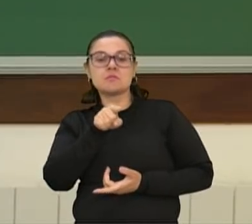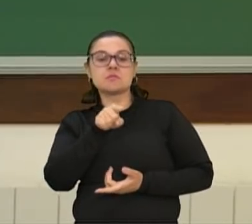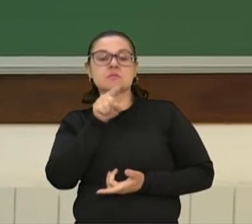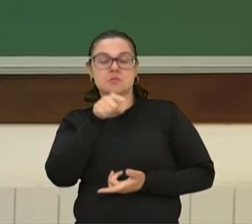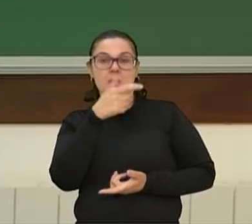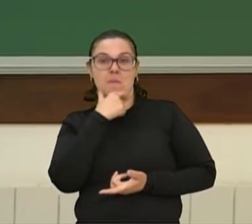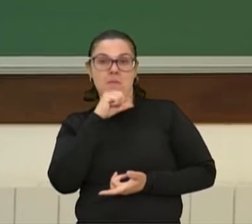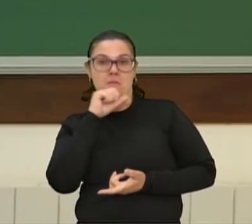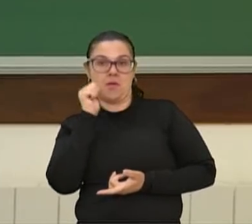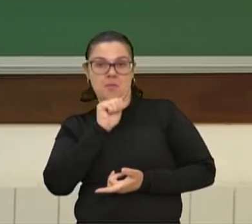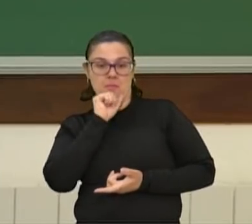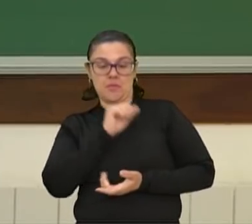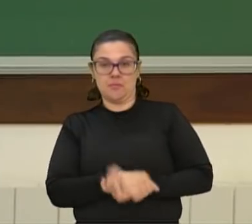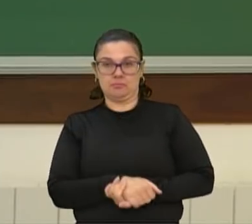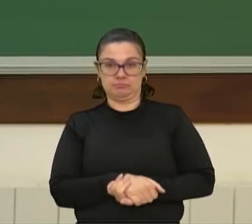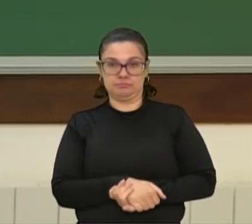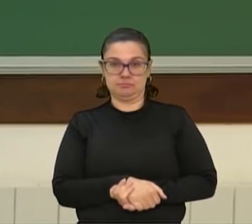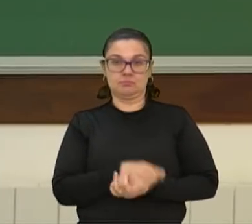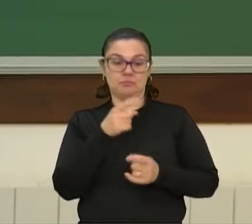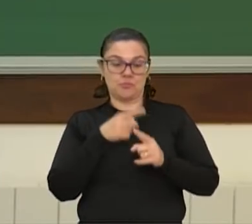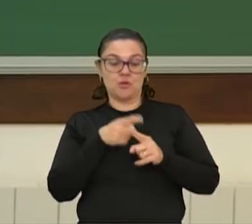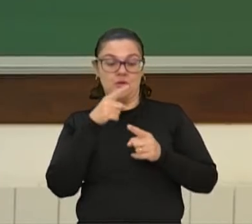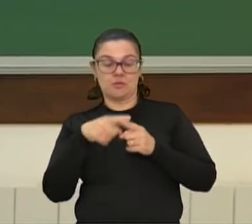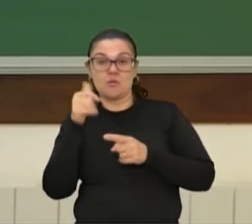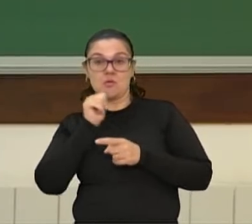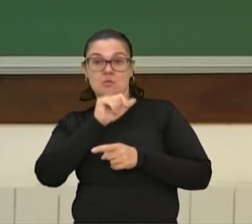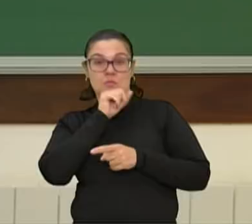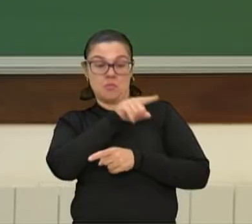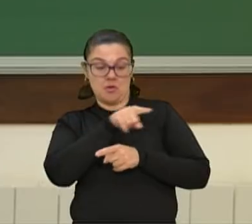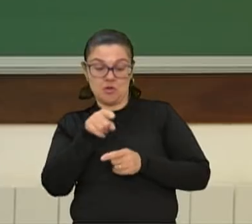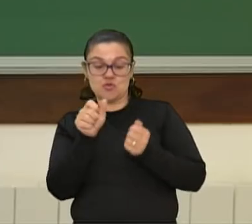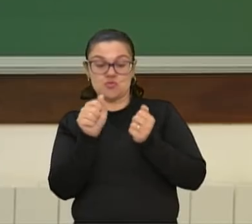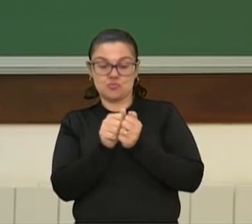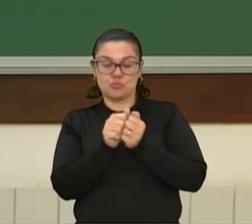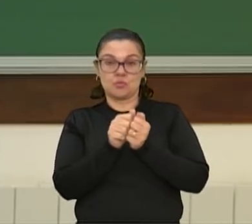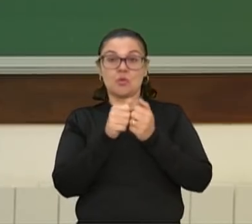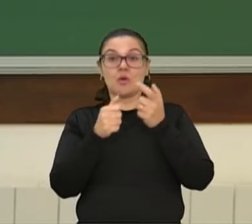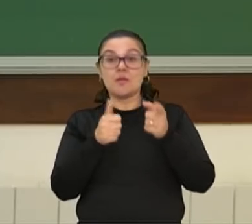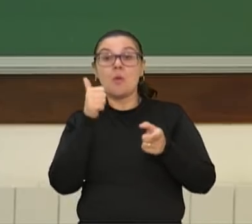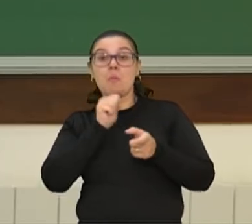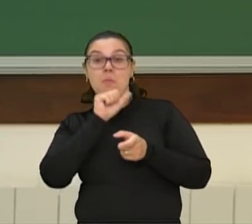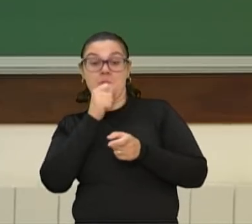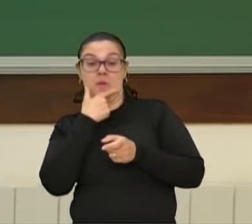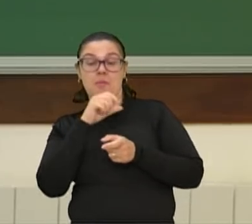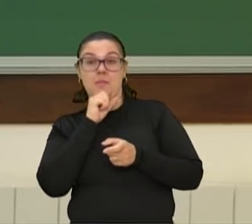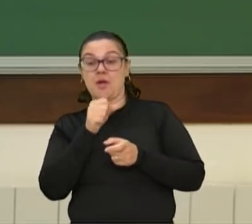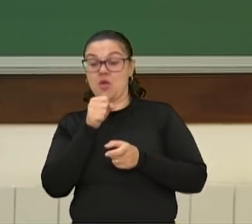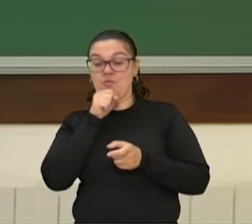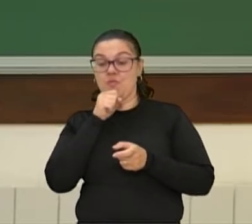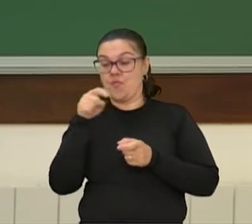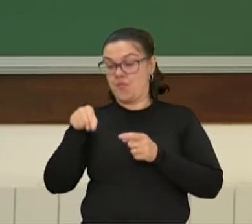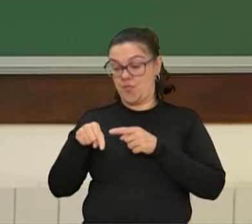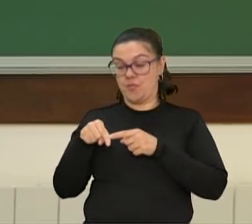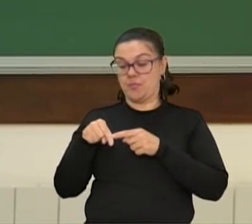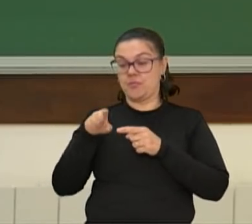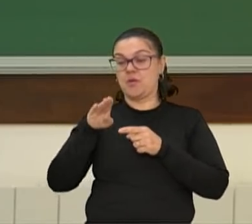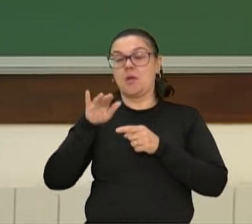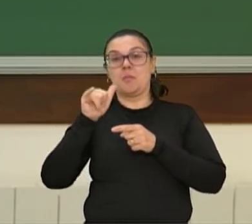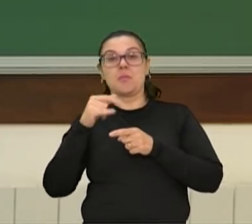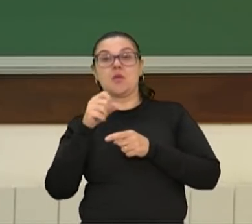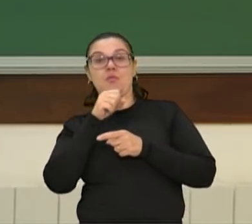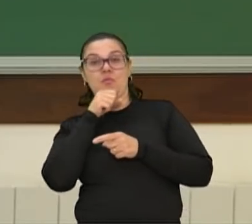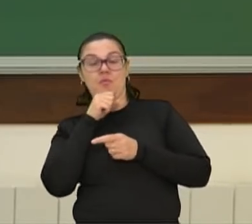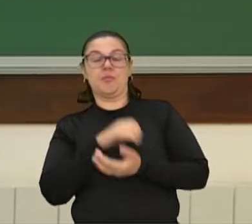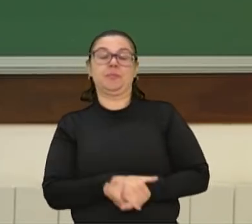do teu pai e da tua mãe. O teu pai e tua mãe descende dos teus avós. Os teus avós dos